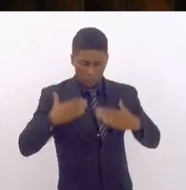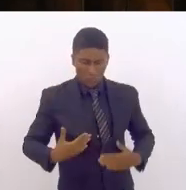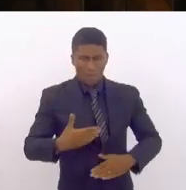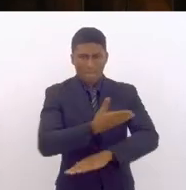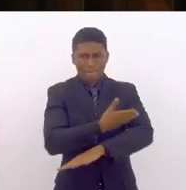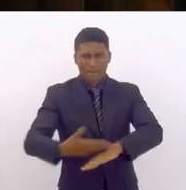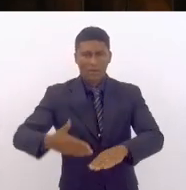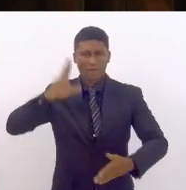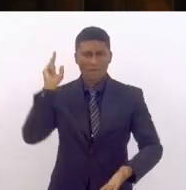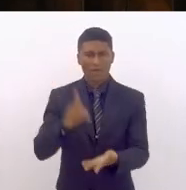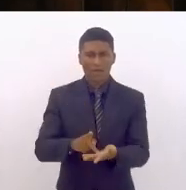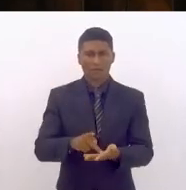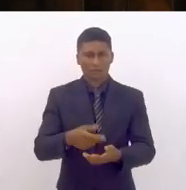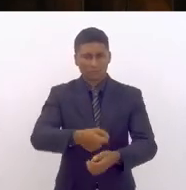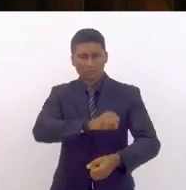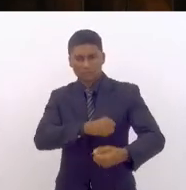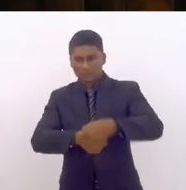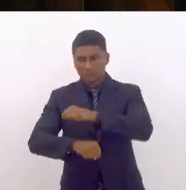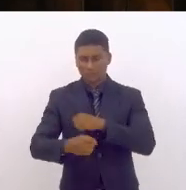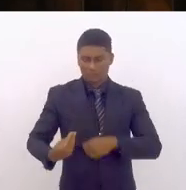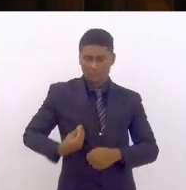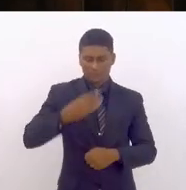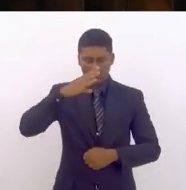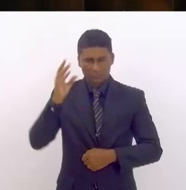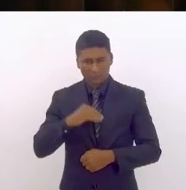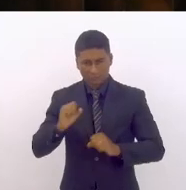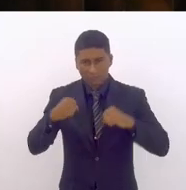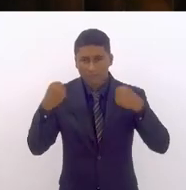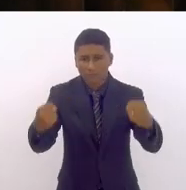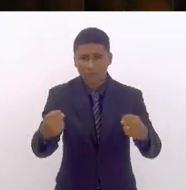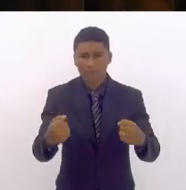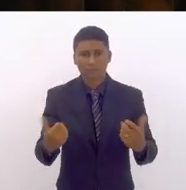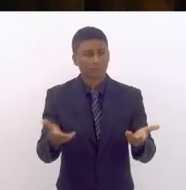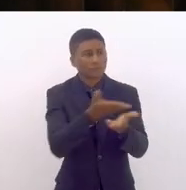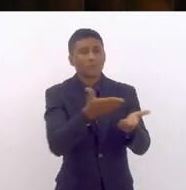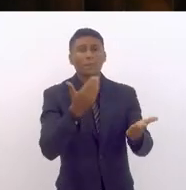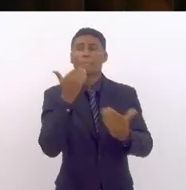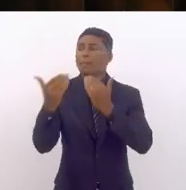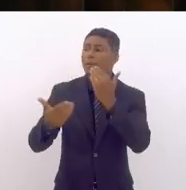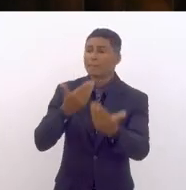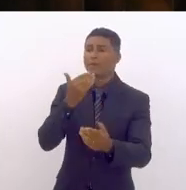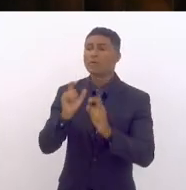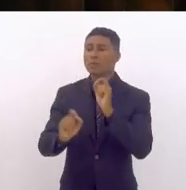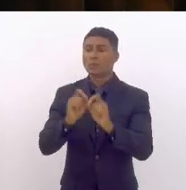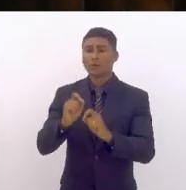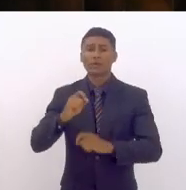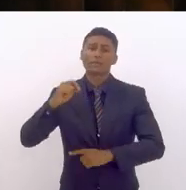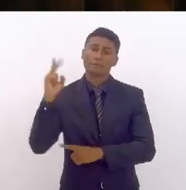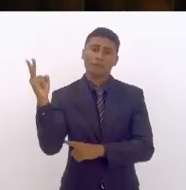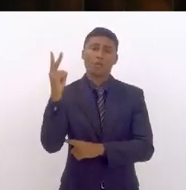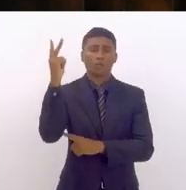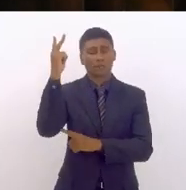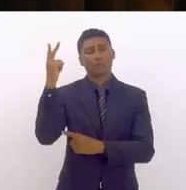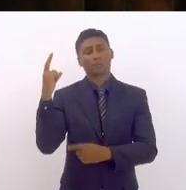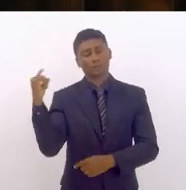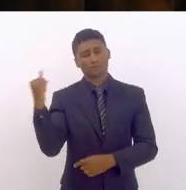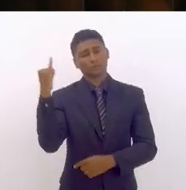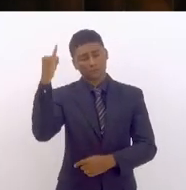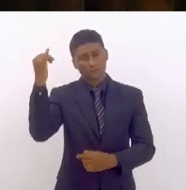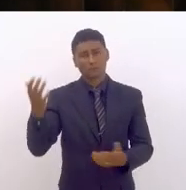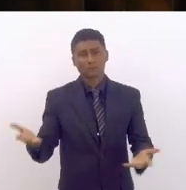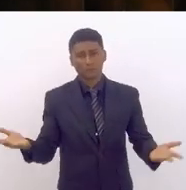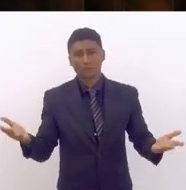verdade, colocaram as suas vidas em risco, e o que eles estão pedindo é apenas uma valorização e um